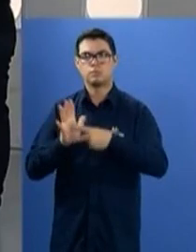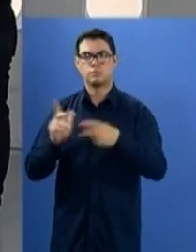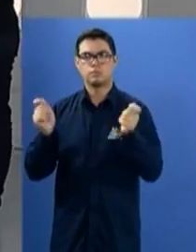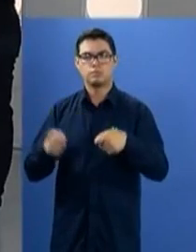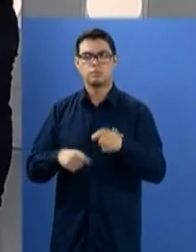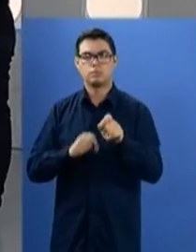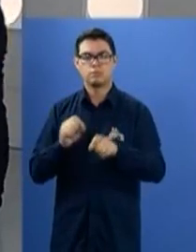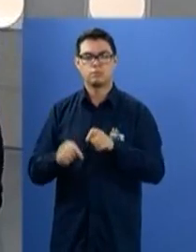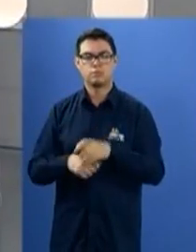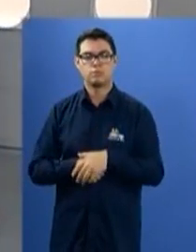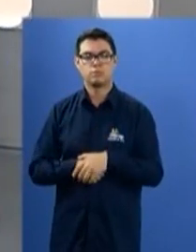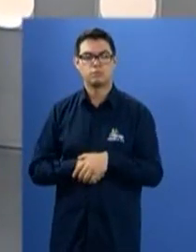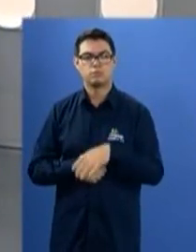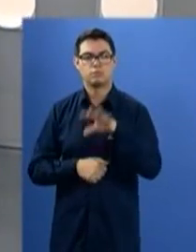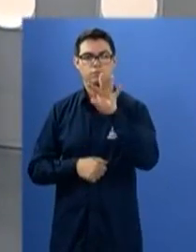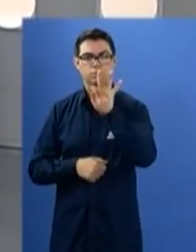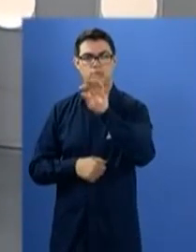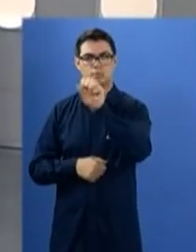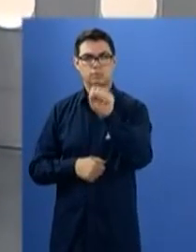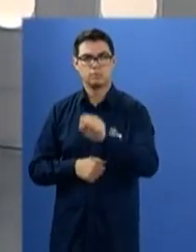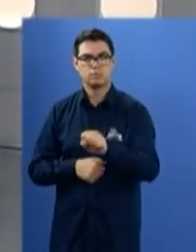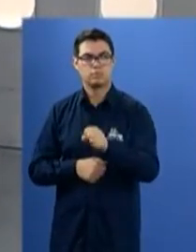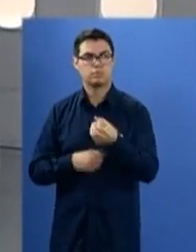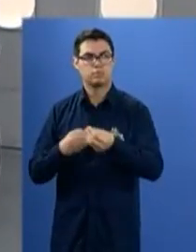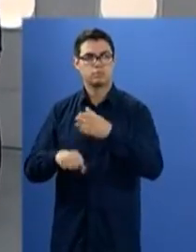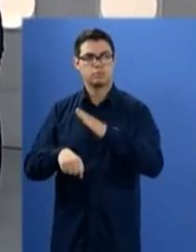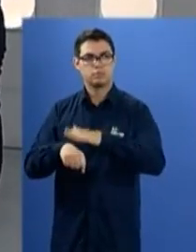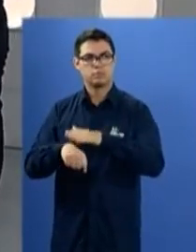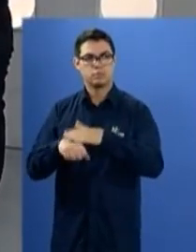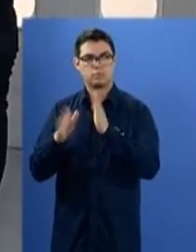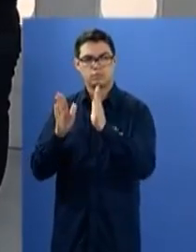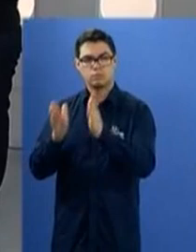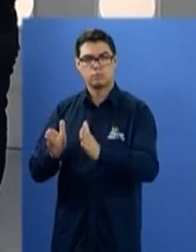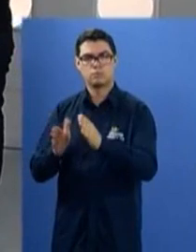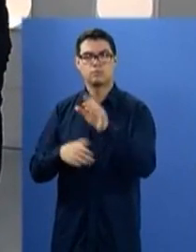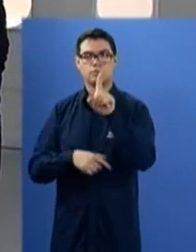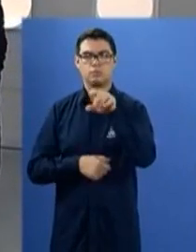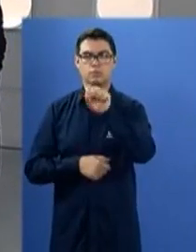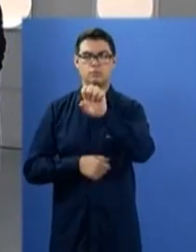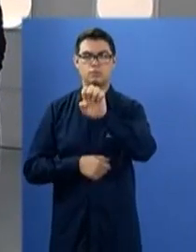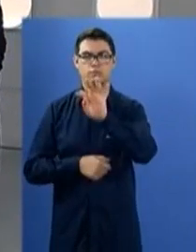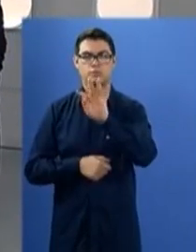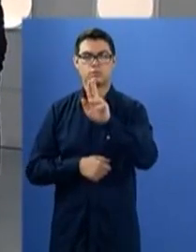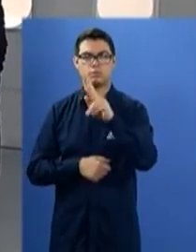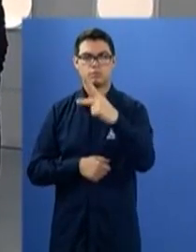significam? O TS é o nosso tempo padrão de